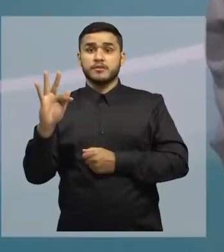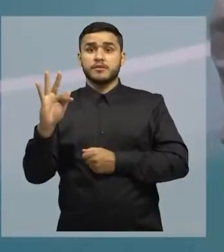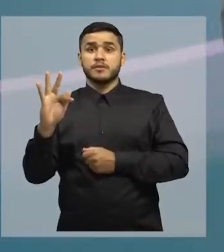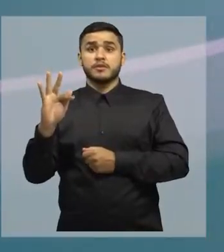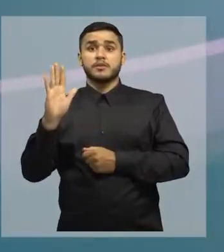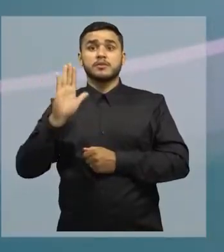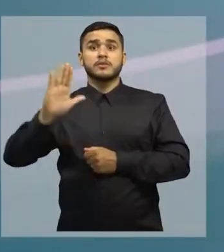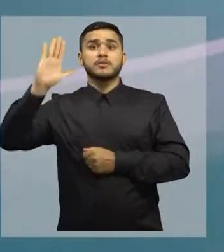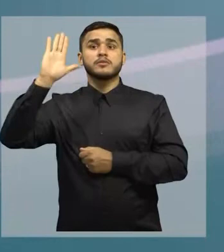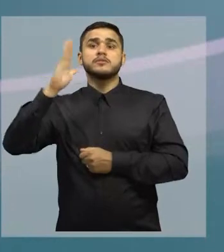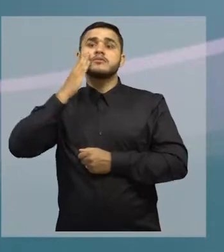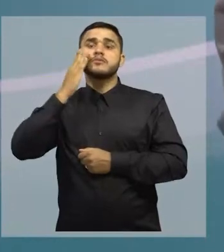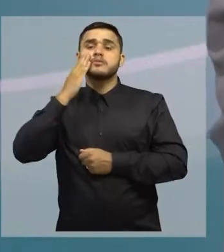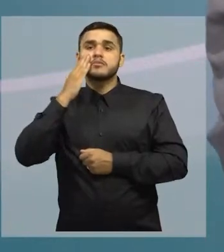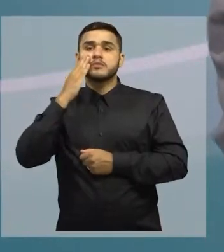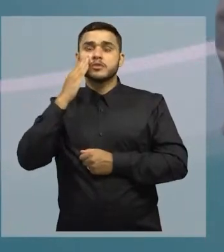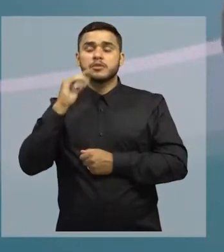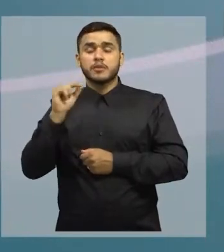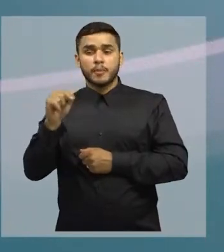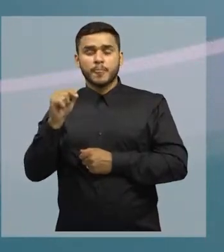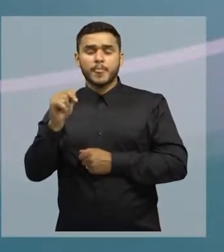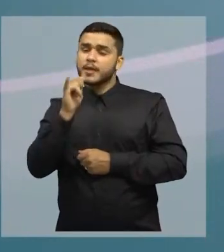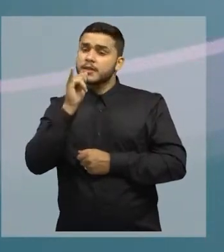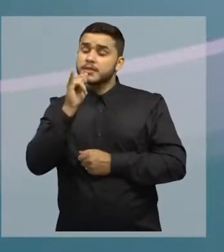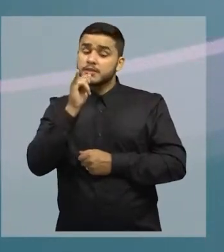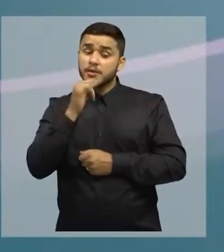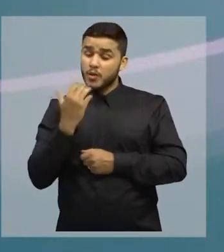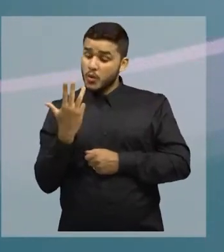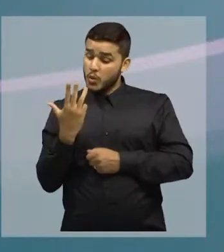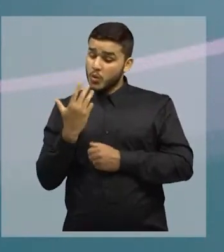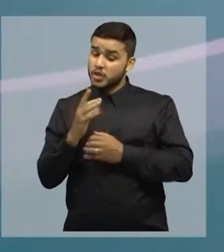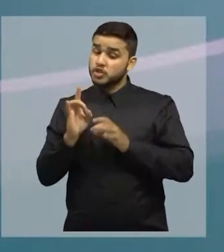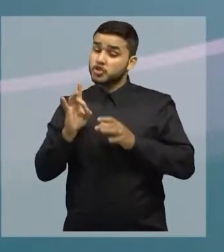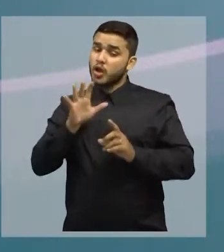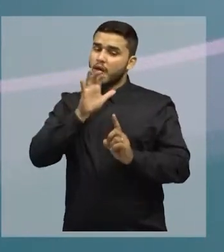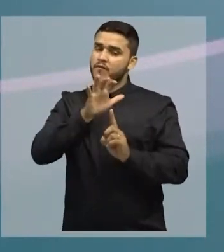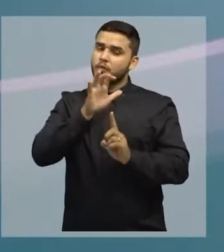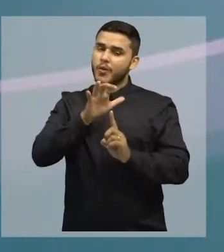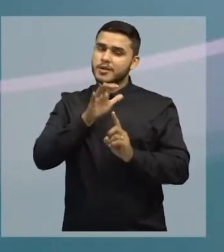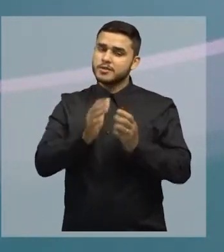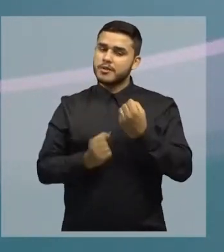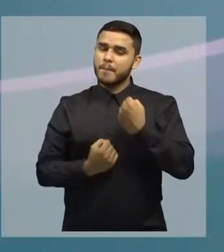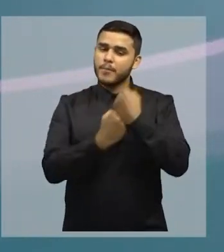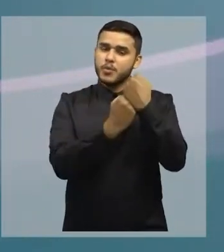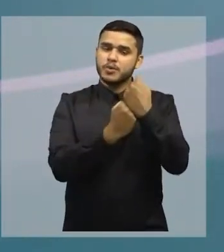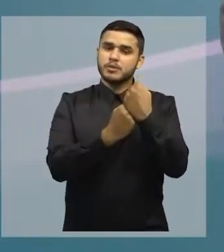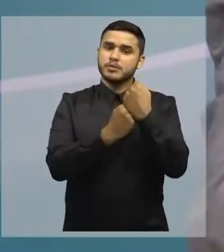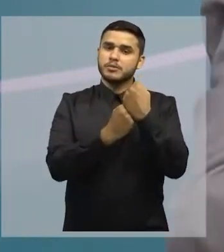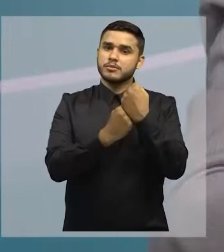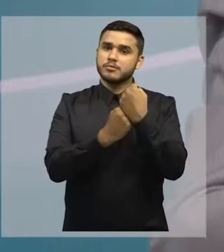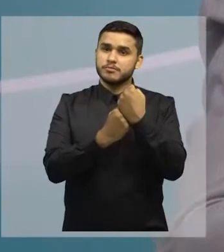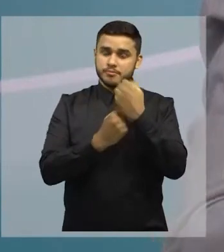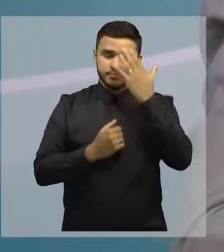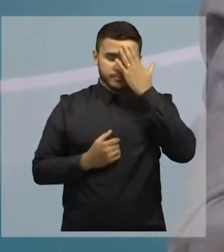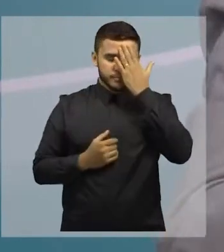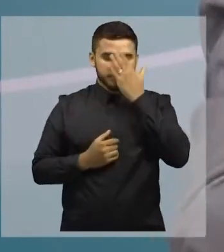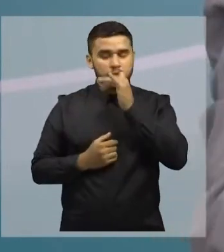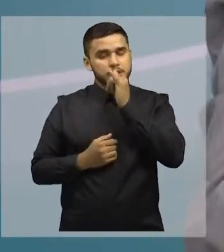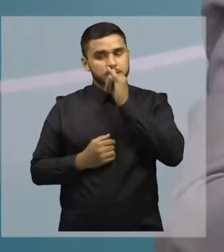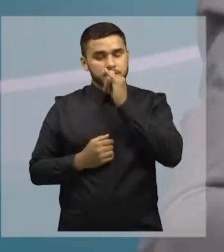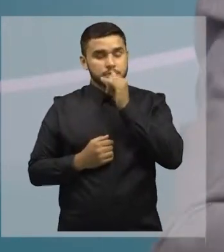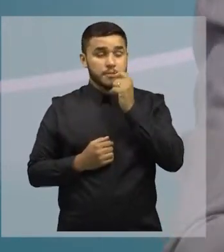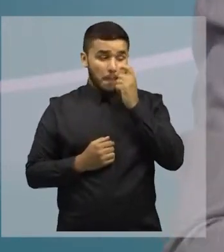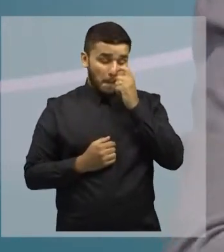de influência. E como eu estava falando, eu falei aqui, Bolsonaro e Lula, que eles com certeza vão,